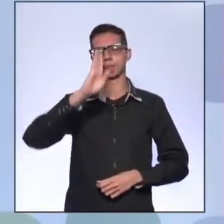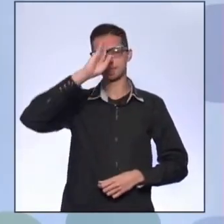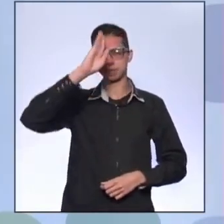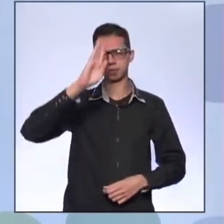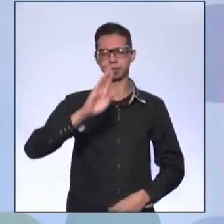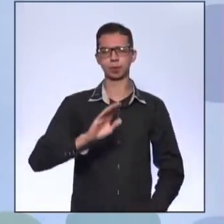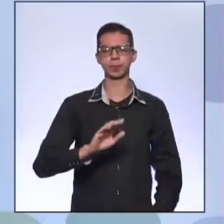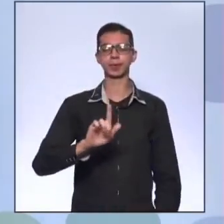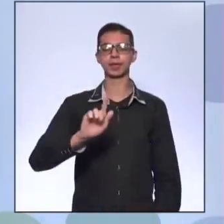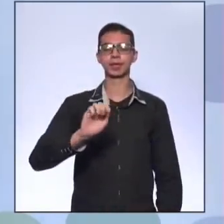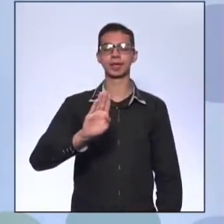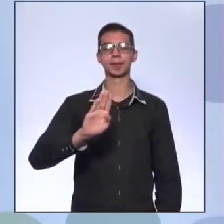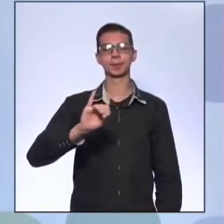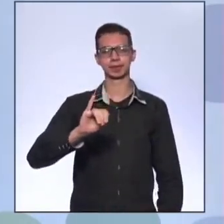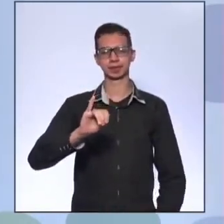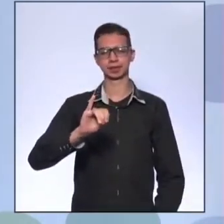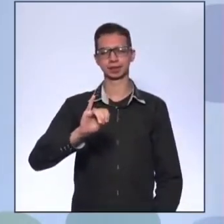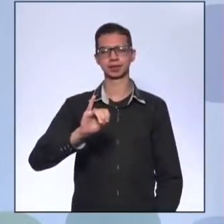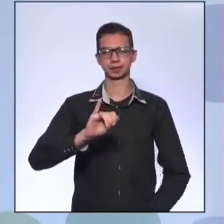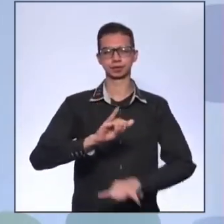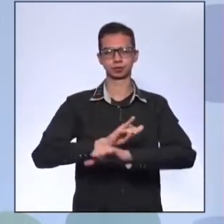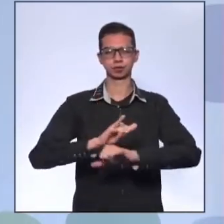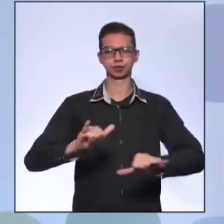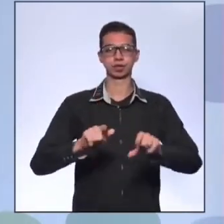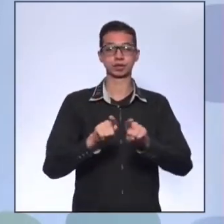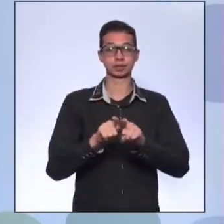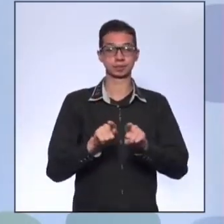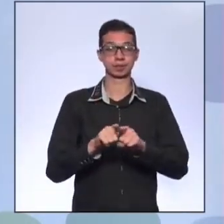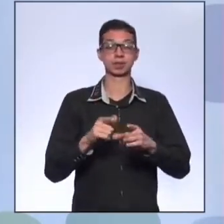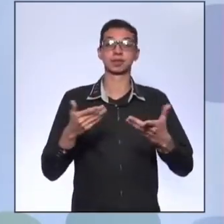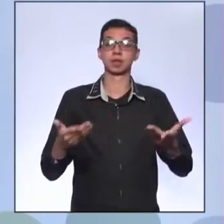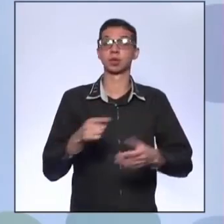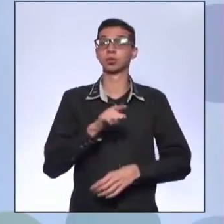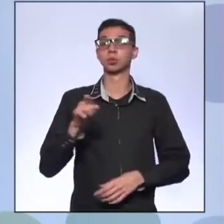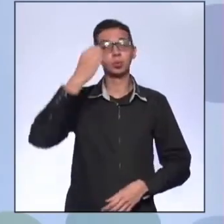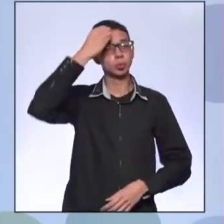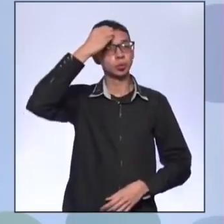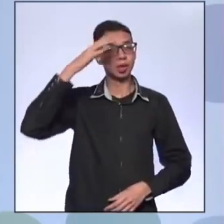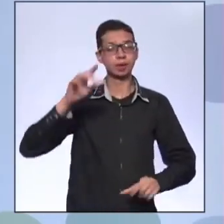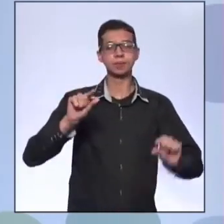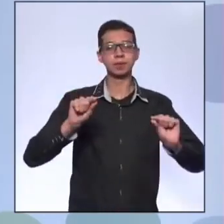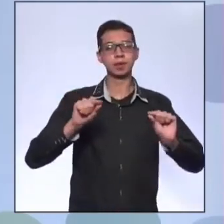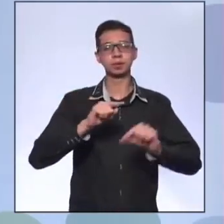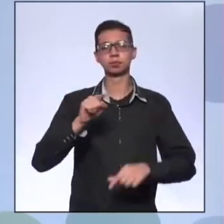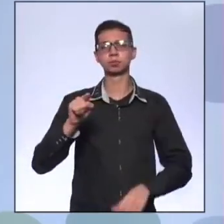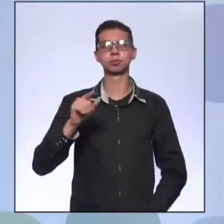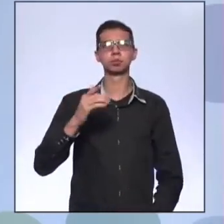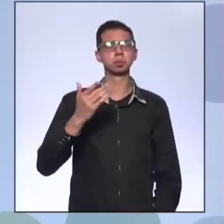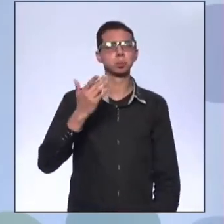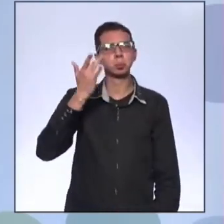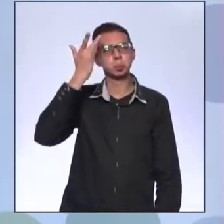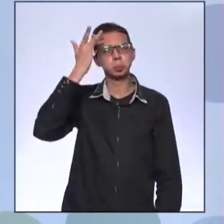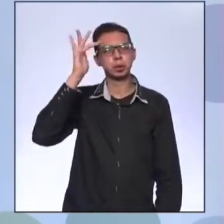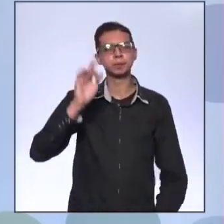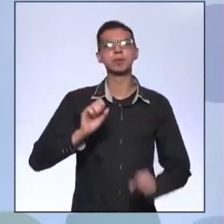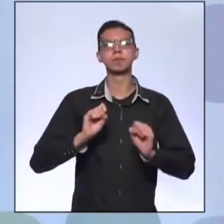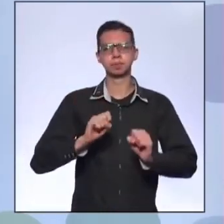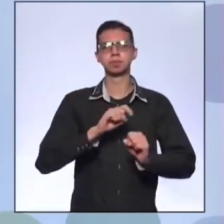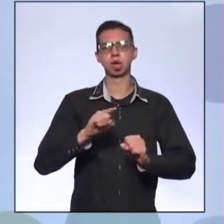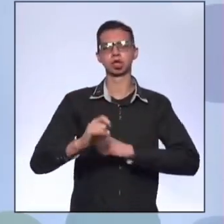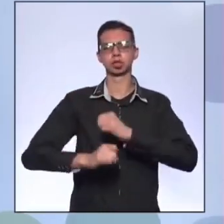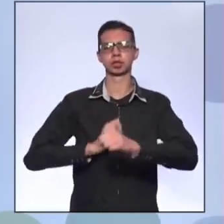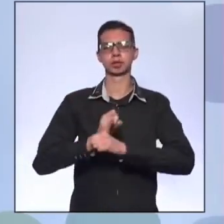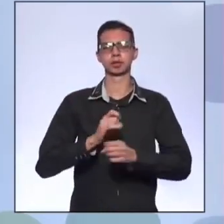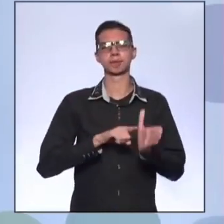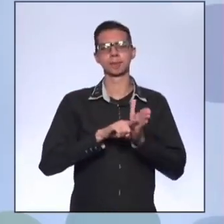Gabi Amarantos, né? Tá? Então, quem não lembra ou quem nunca ouviu falar, pode depois dar uma pesquisadinha aí na internet,